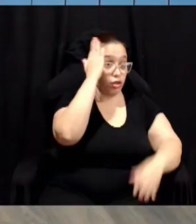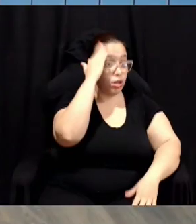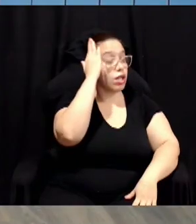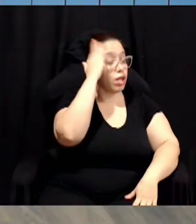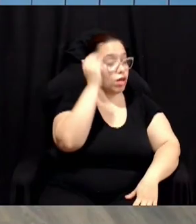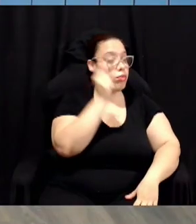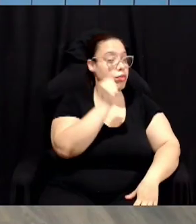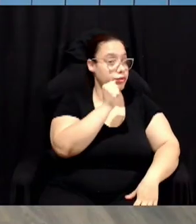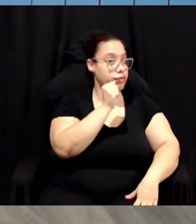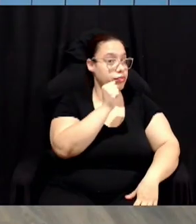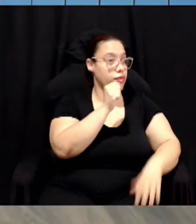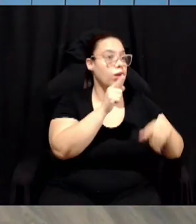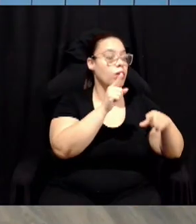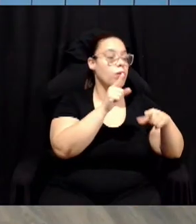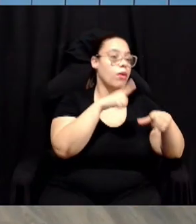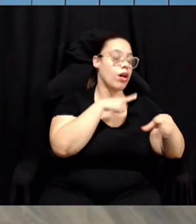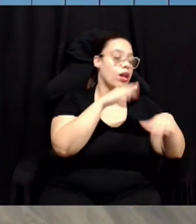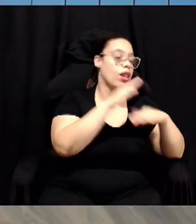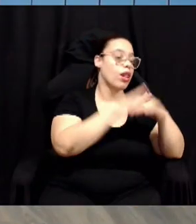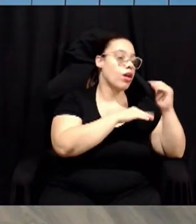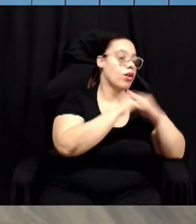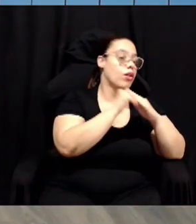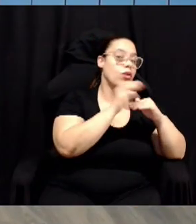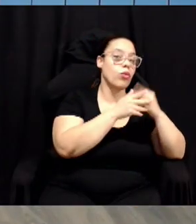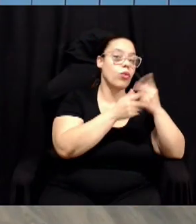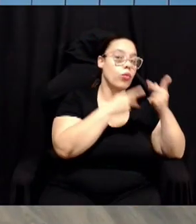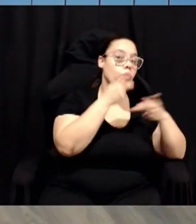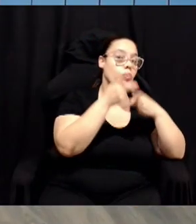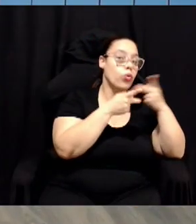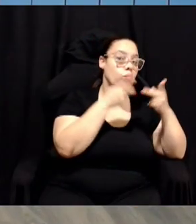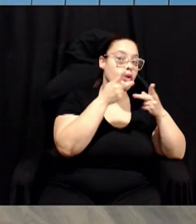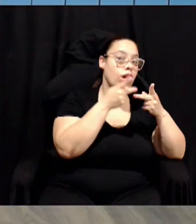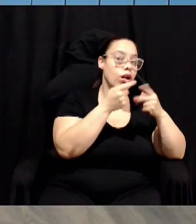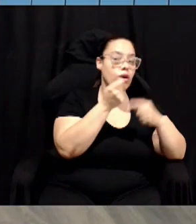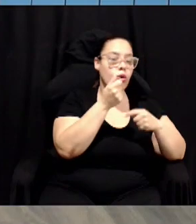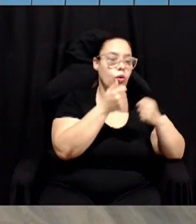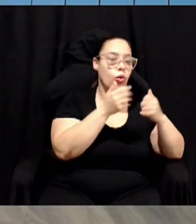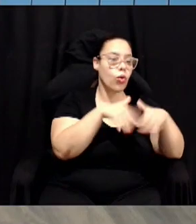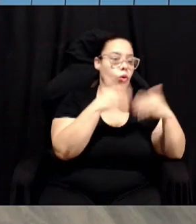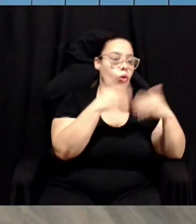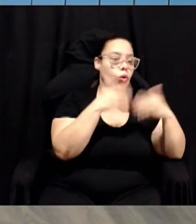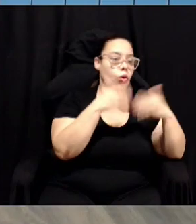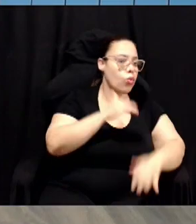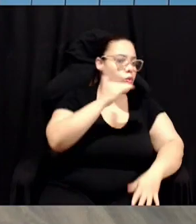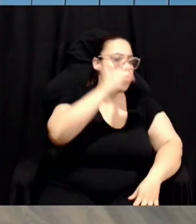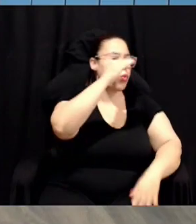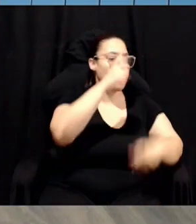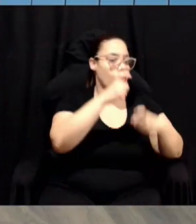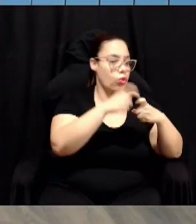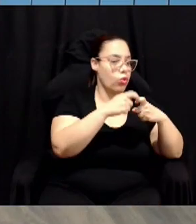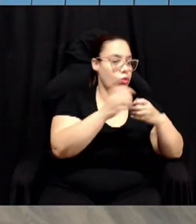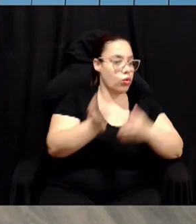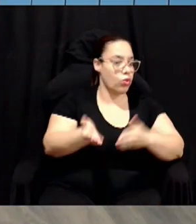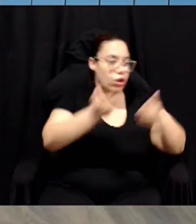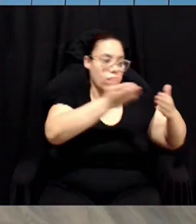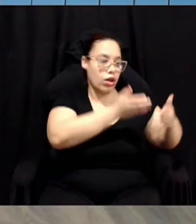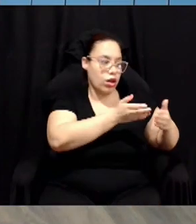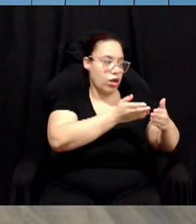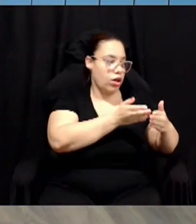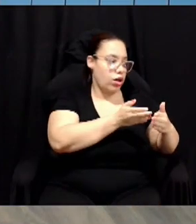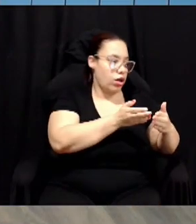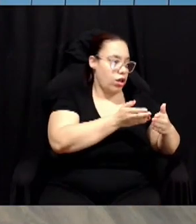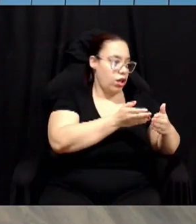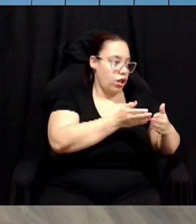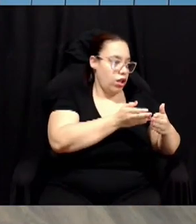tem tratamento. Eu queria que o senhor falasse um pouquinho quais são os avanços que a medicina está trazendo, né, na questão